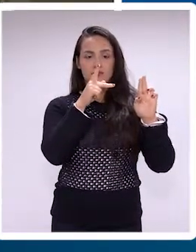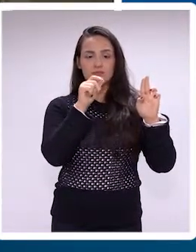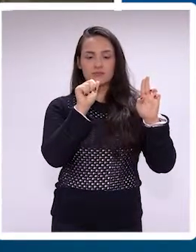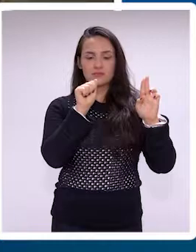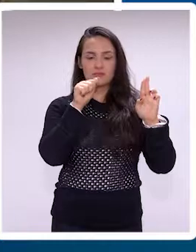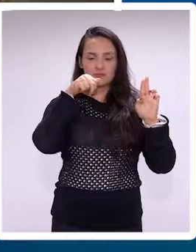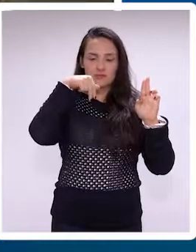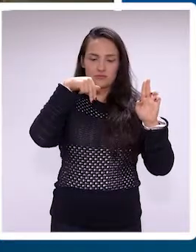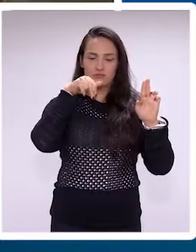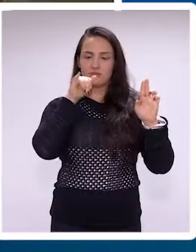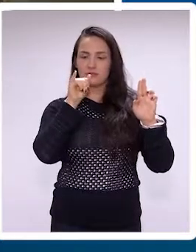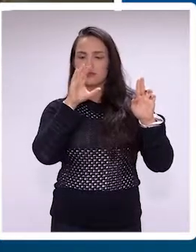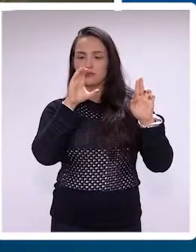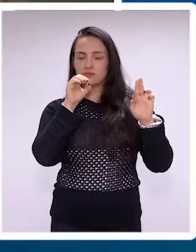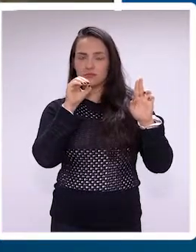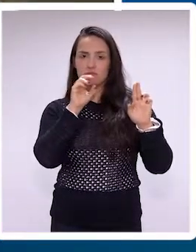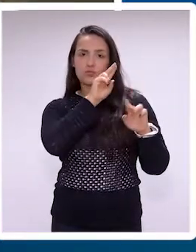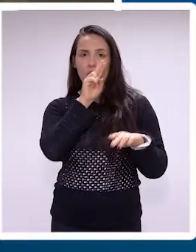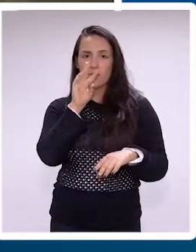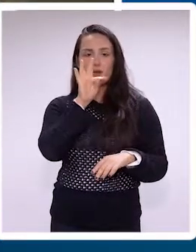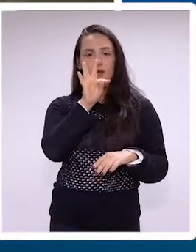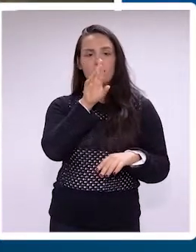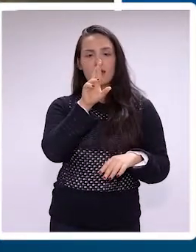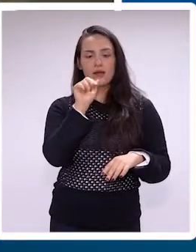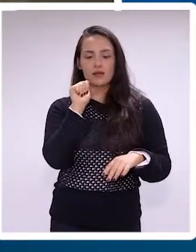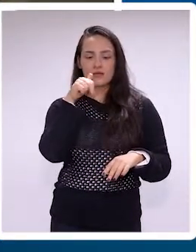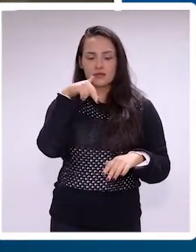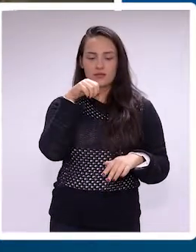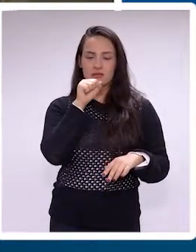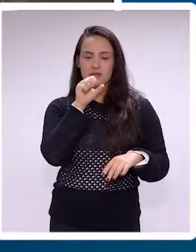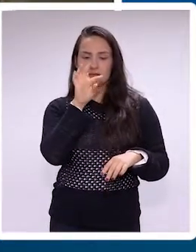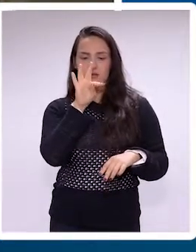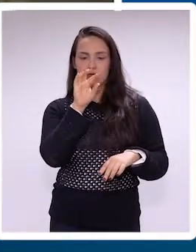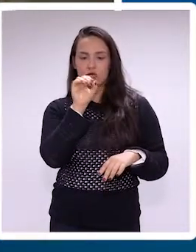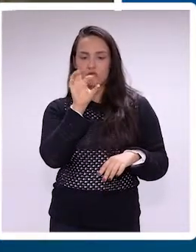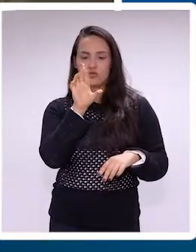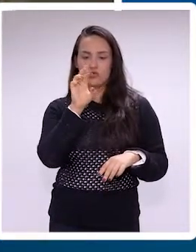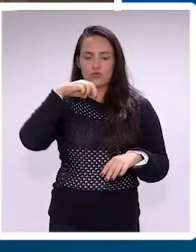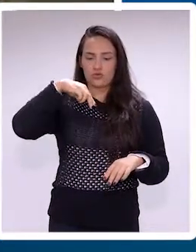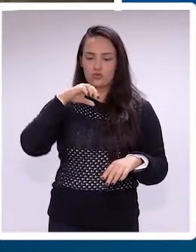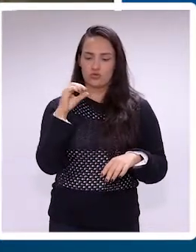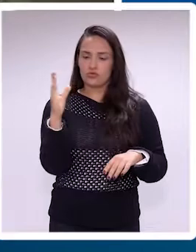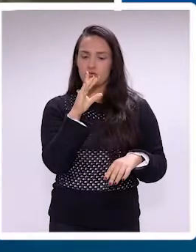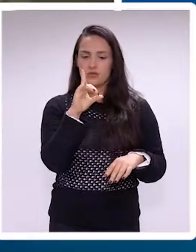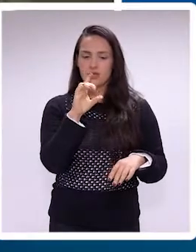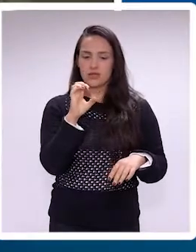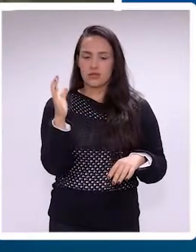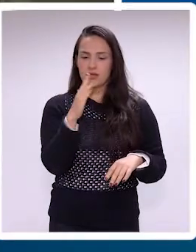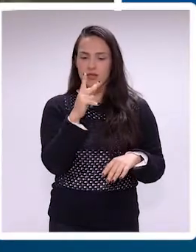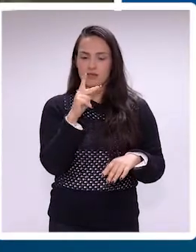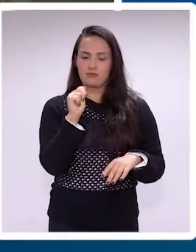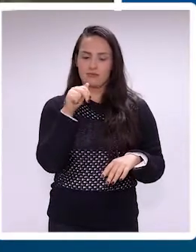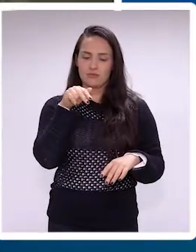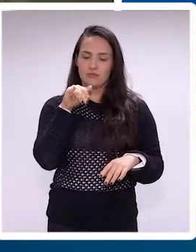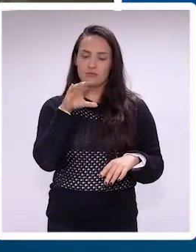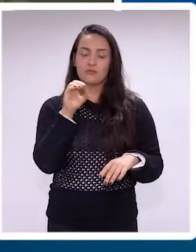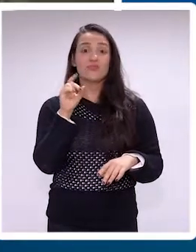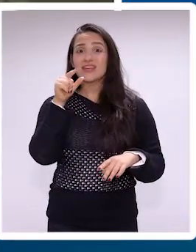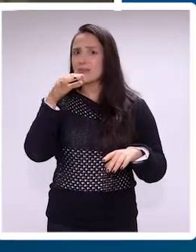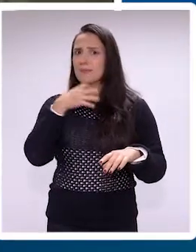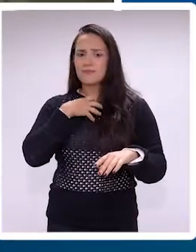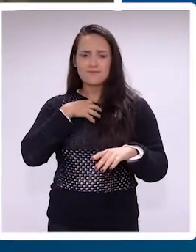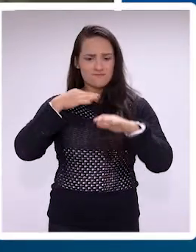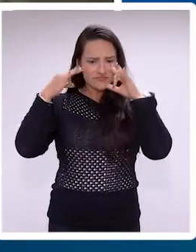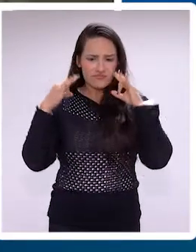de pânico, transtorno de pânico. Ele tem a certeza, a pessoa tem a certeza de que a morte